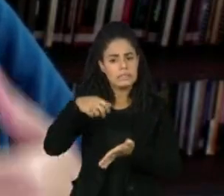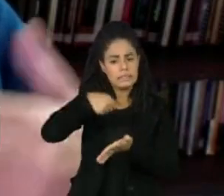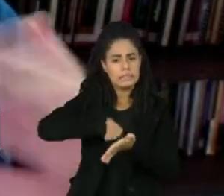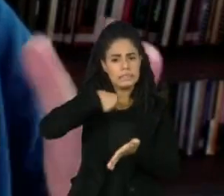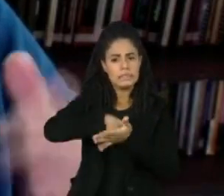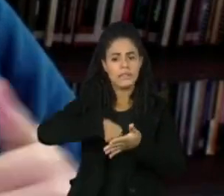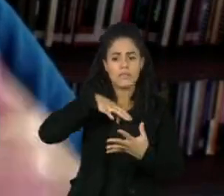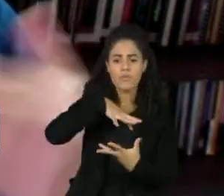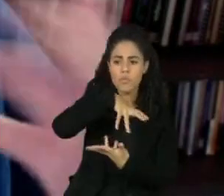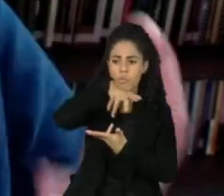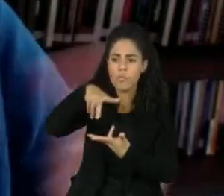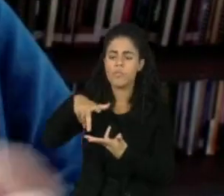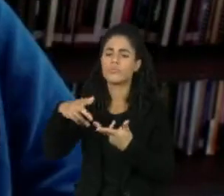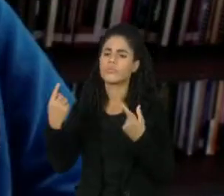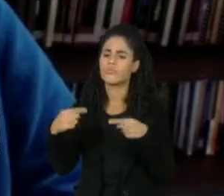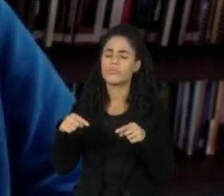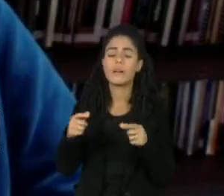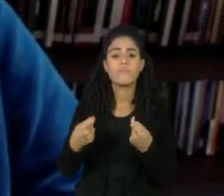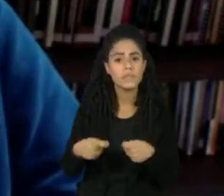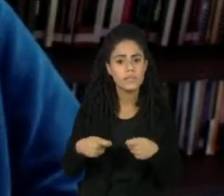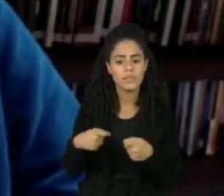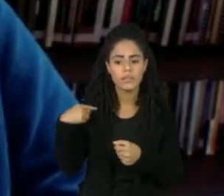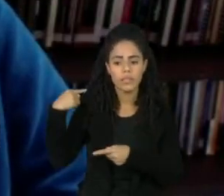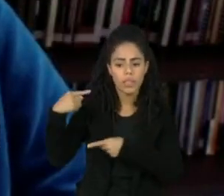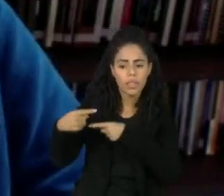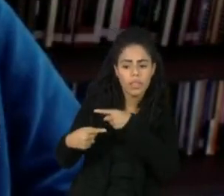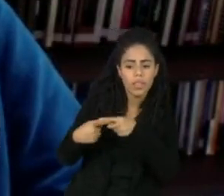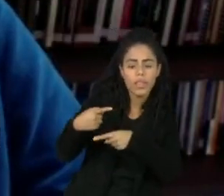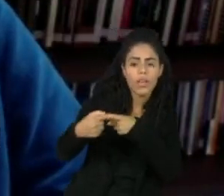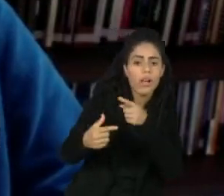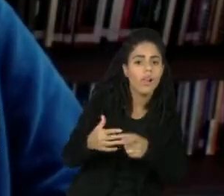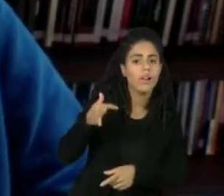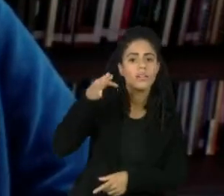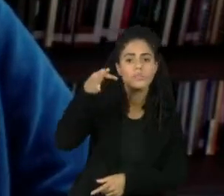o mundo das futuras gerações vai ser praticamente inabitável.